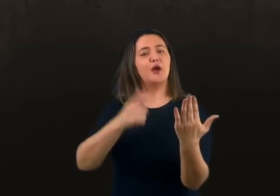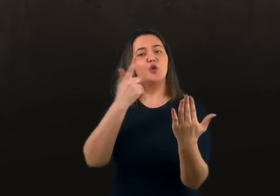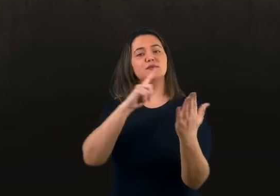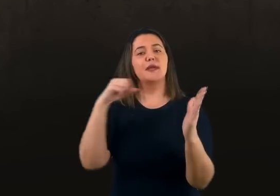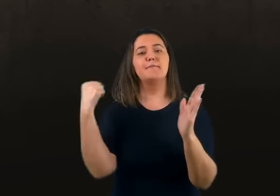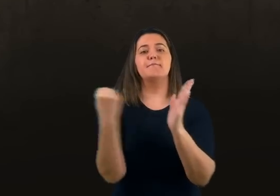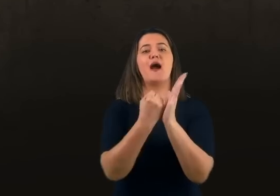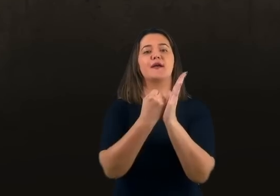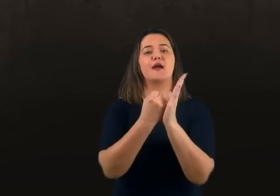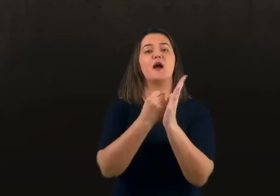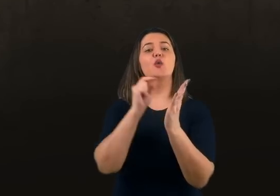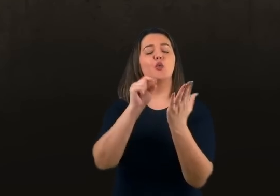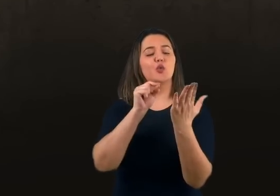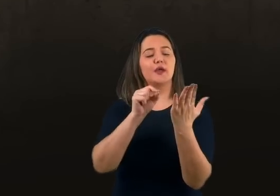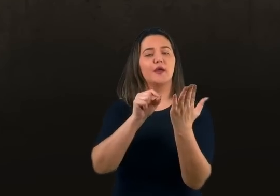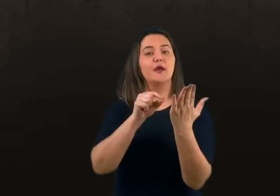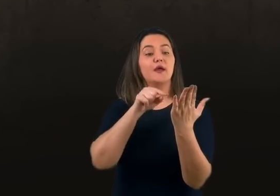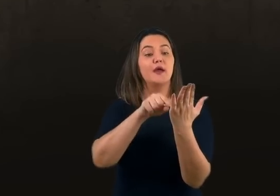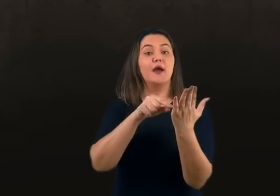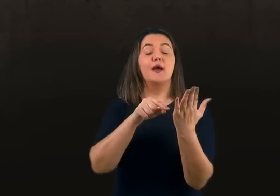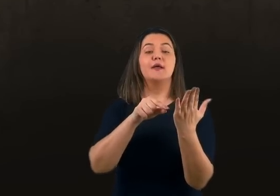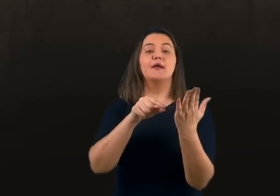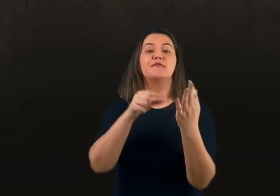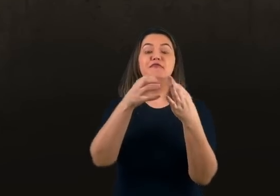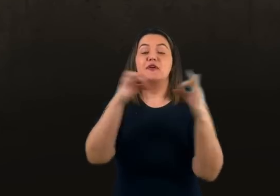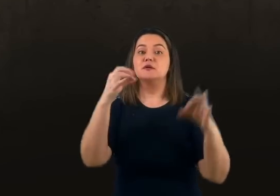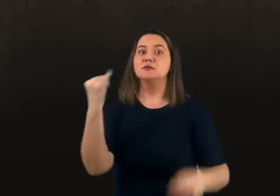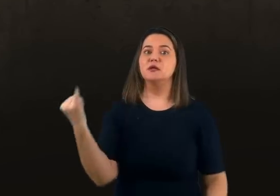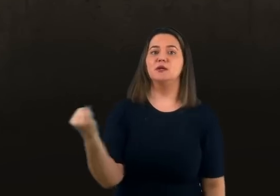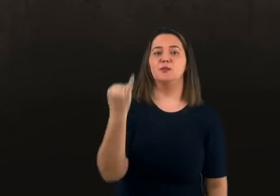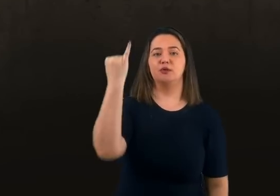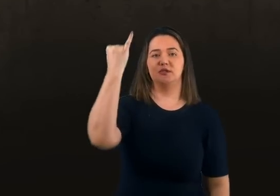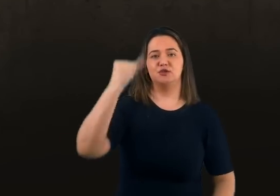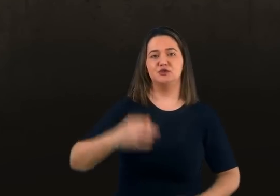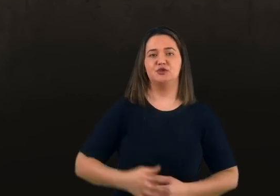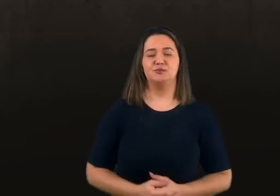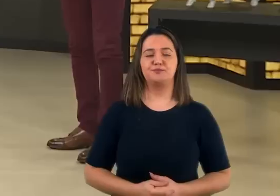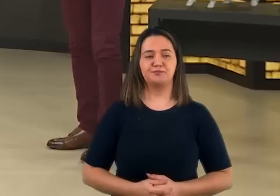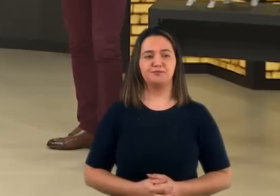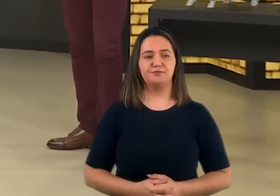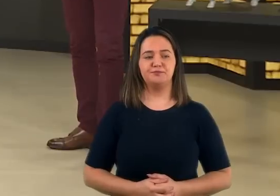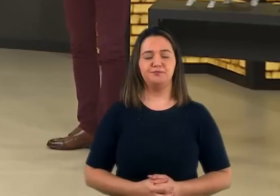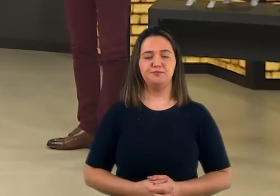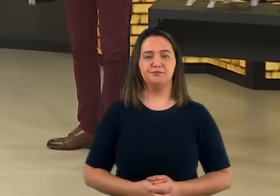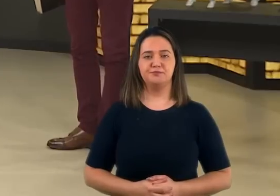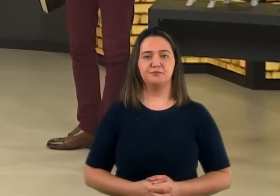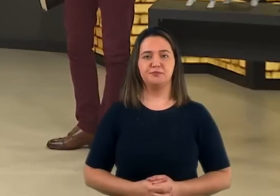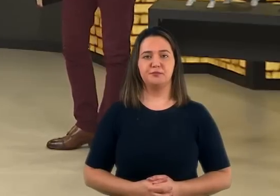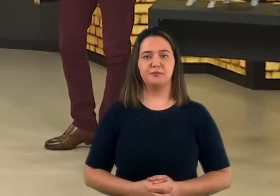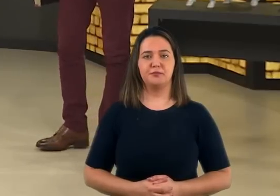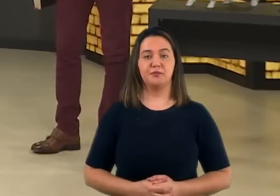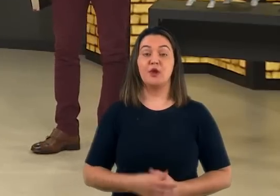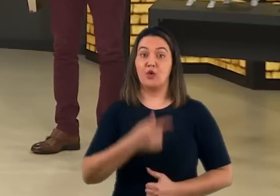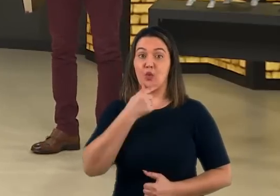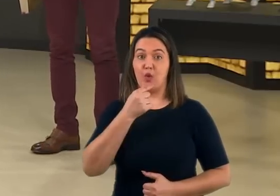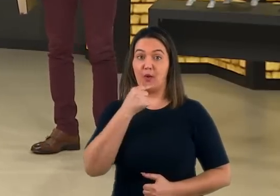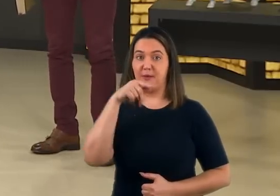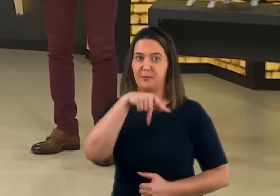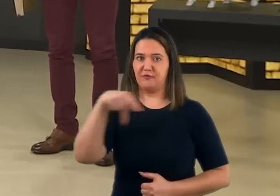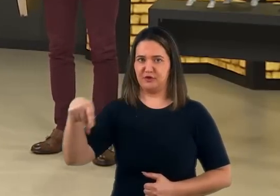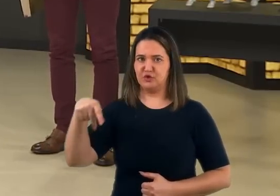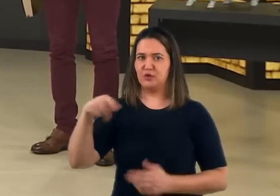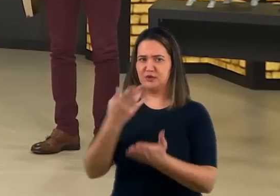crescendo, um clímax. Eu coloquei alguns grifos pessoais ali. Slomin, o professor que fez esse